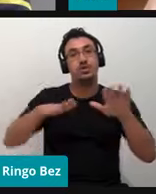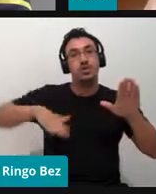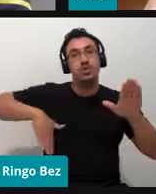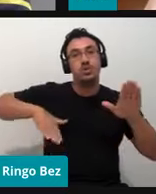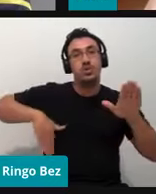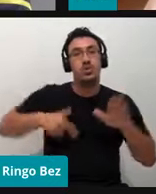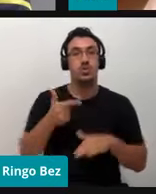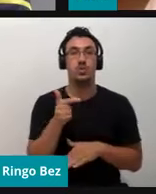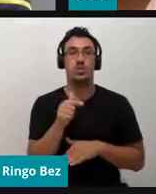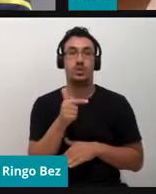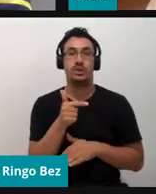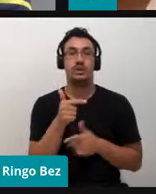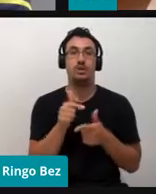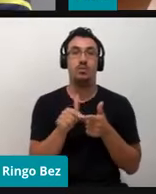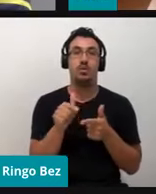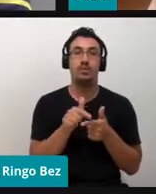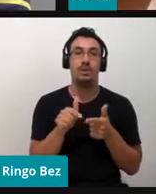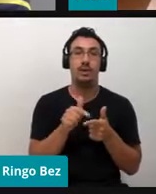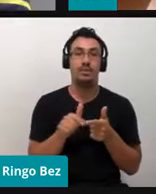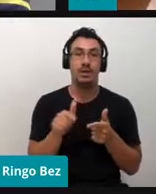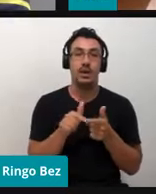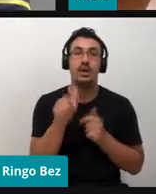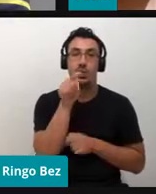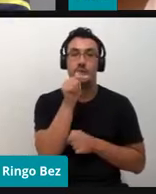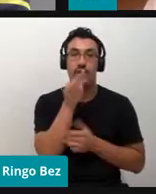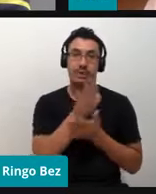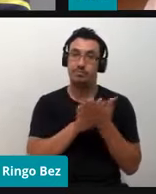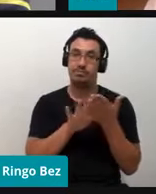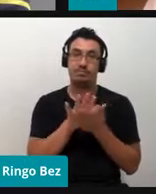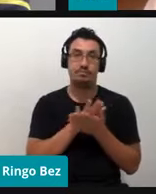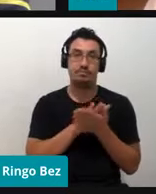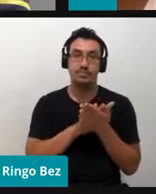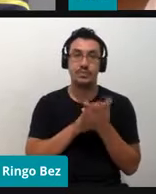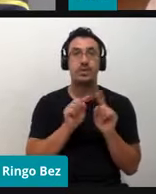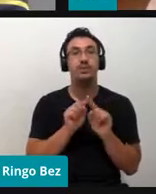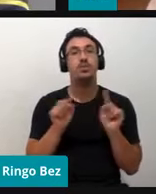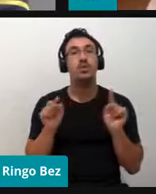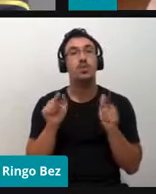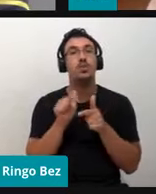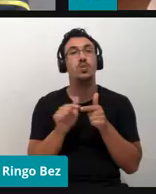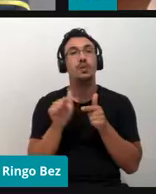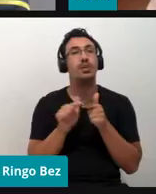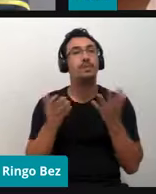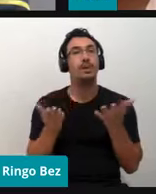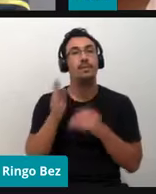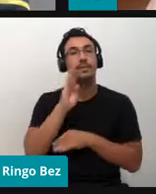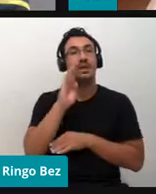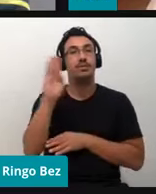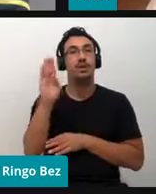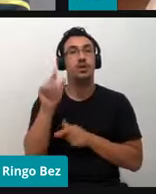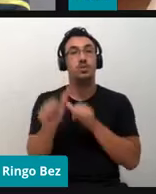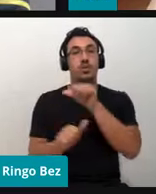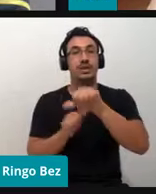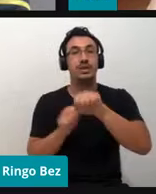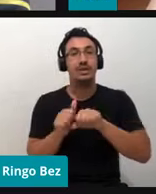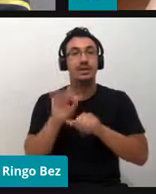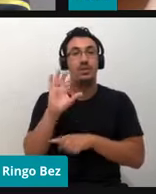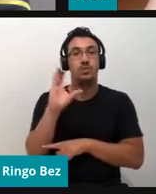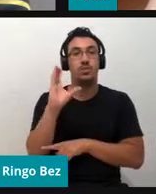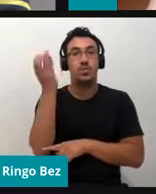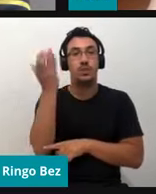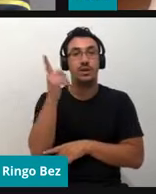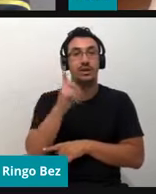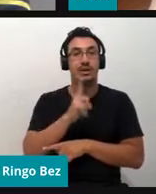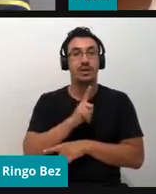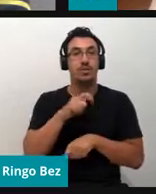uma escassez na quantidade de água. O grande problema é que a mudança do regime climático vai trazer períodos